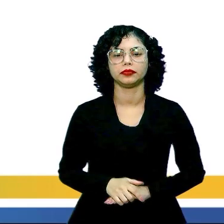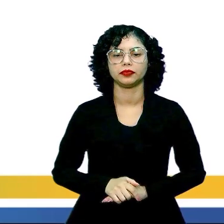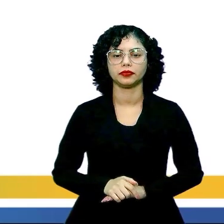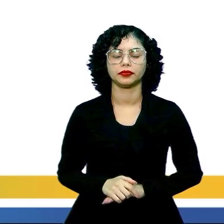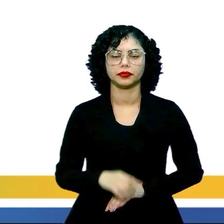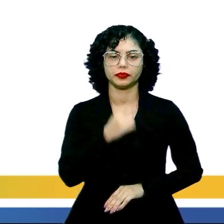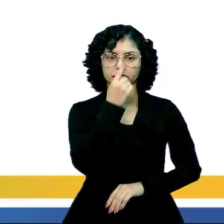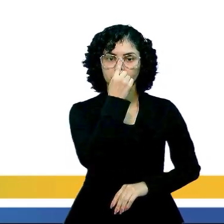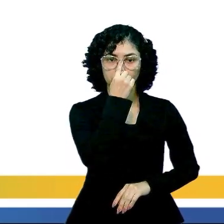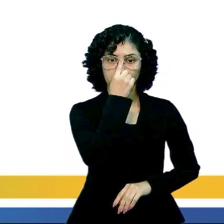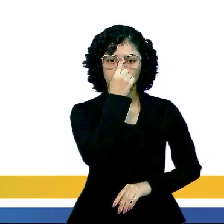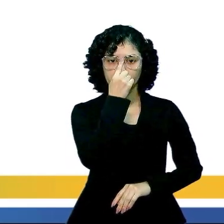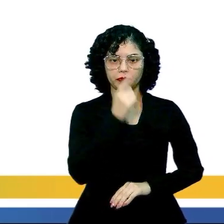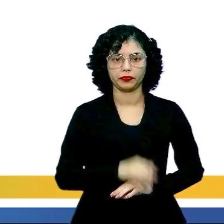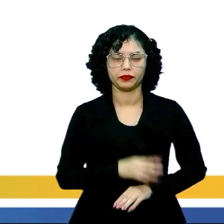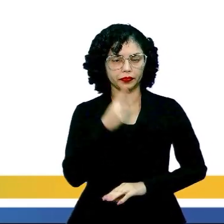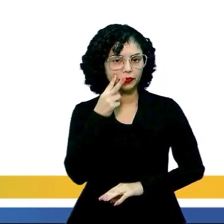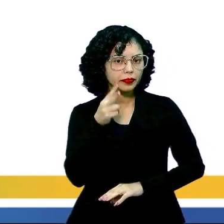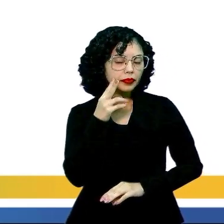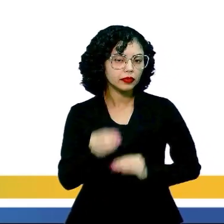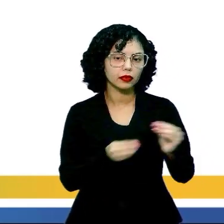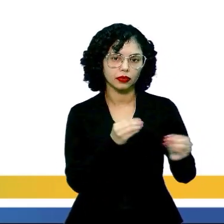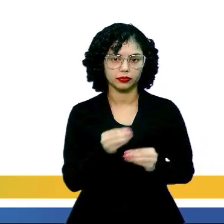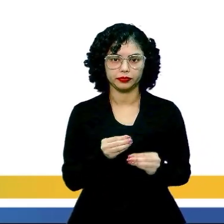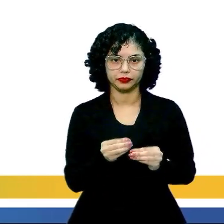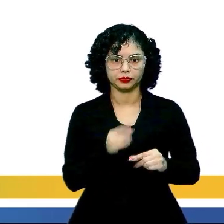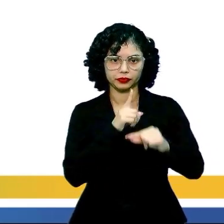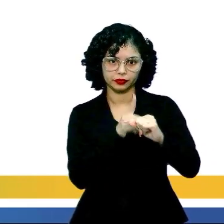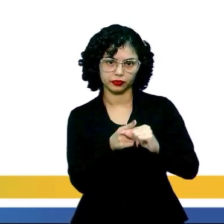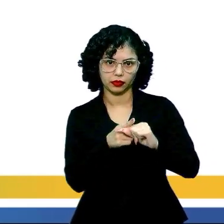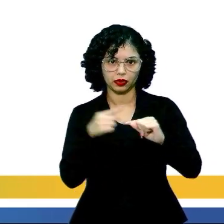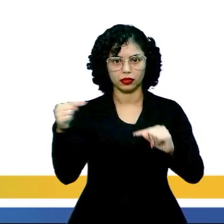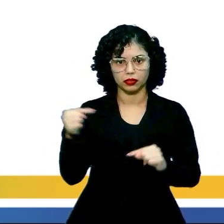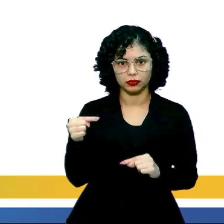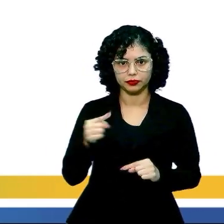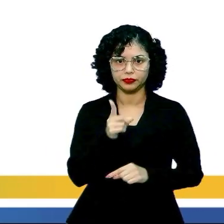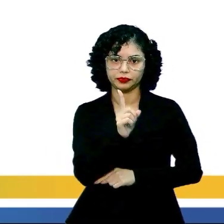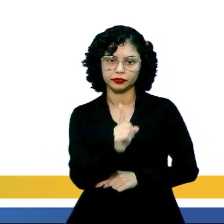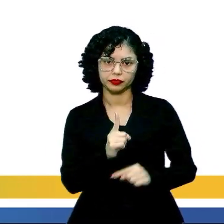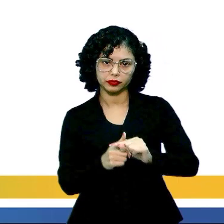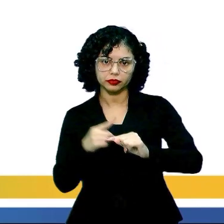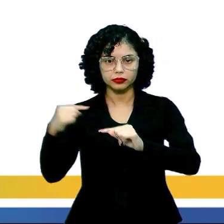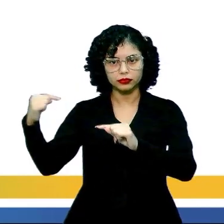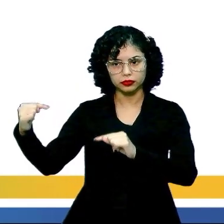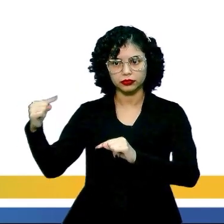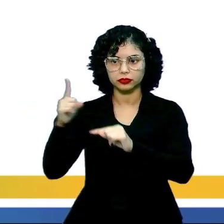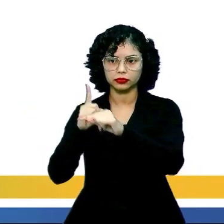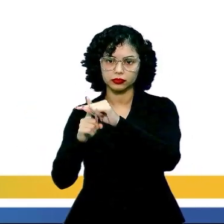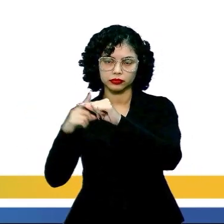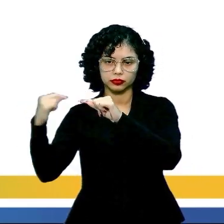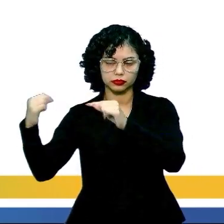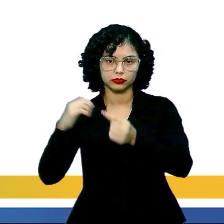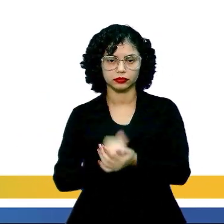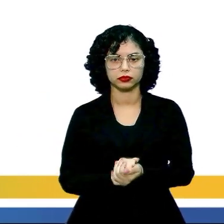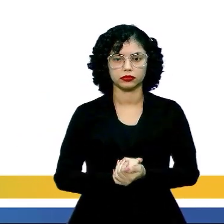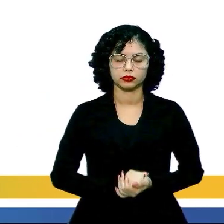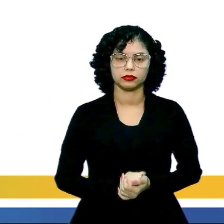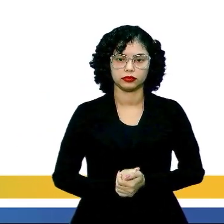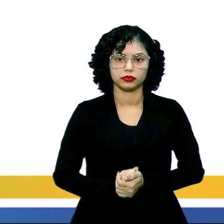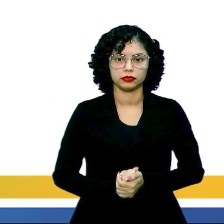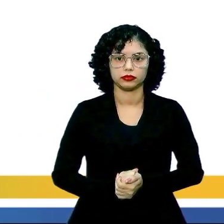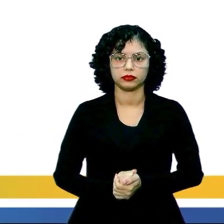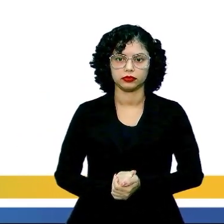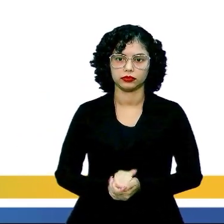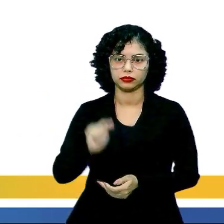HCl. E o que vocês veem aí com um sinal mais, sinal menos, são os deltas,